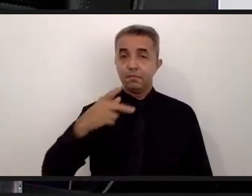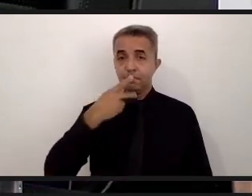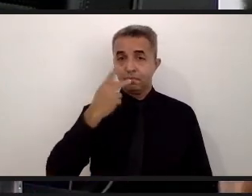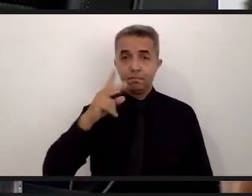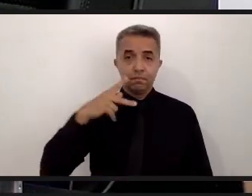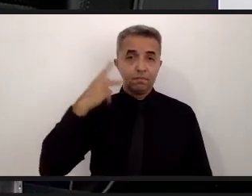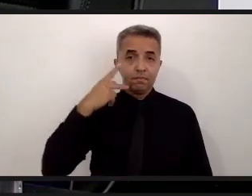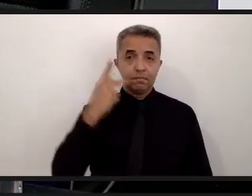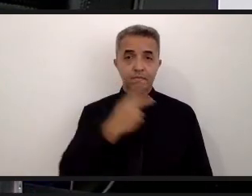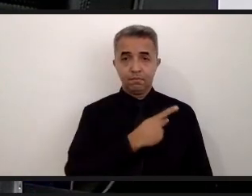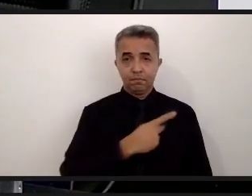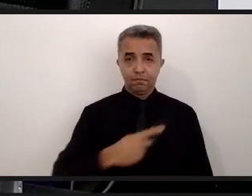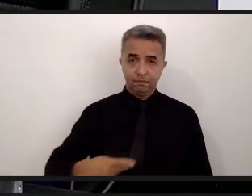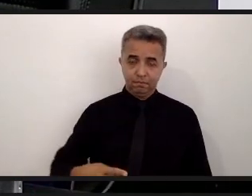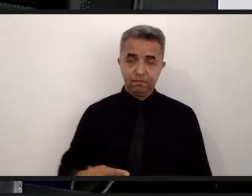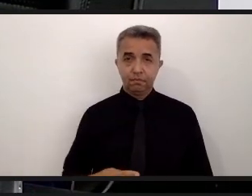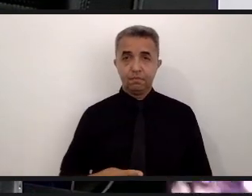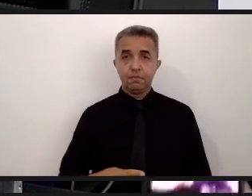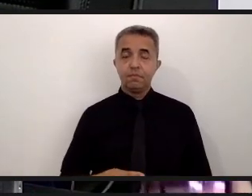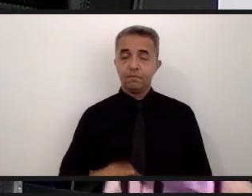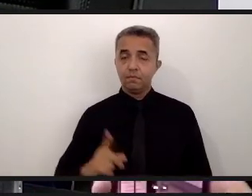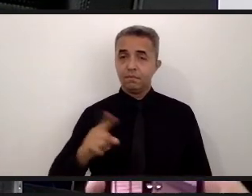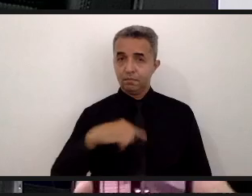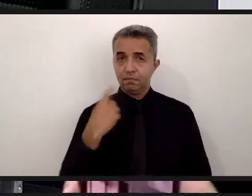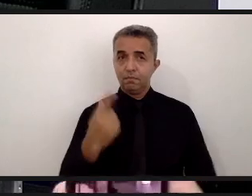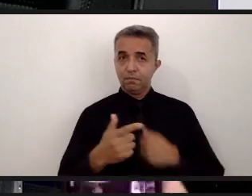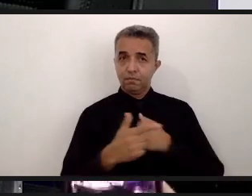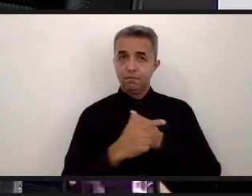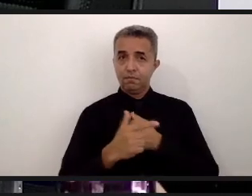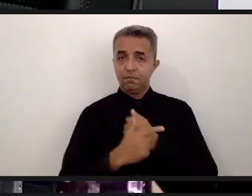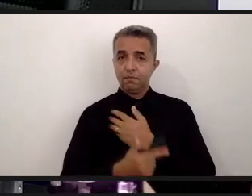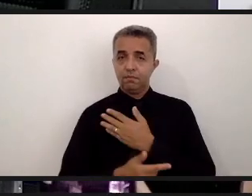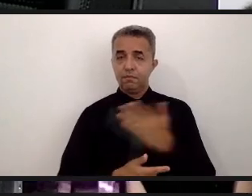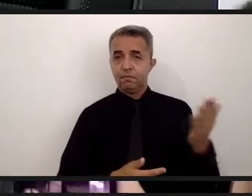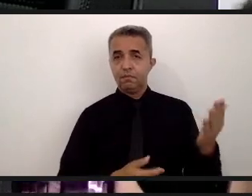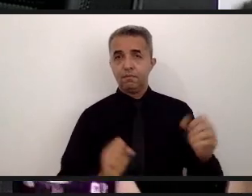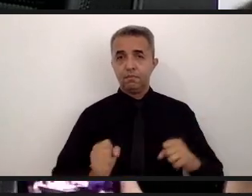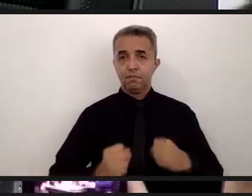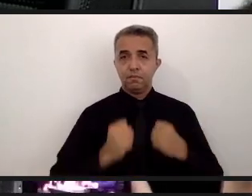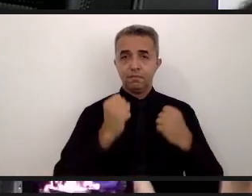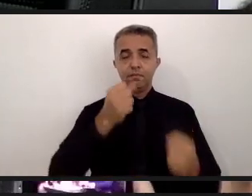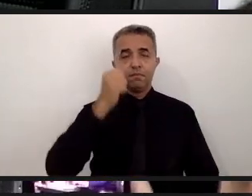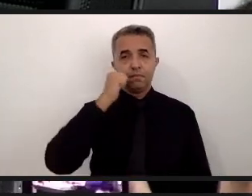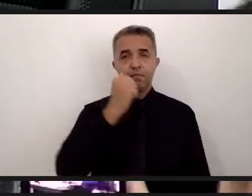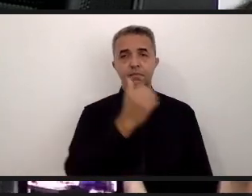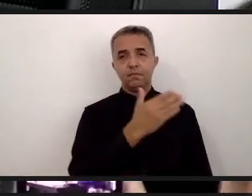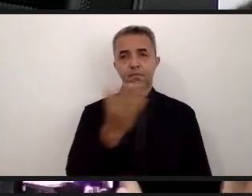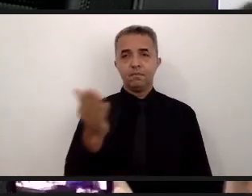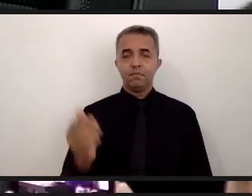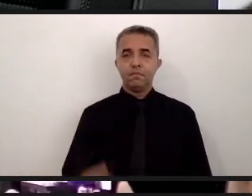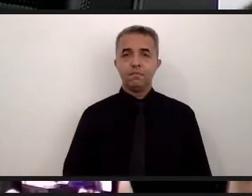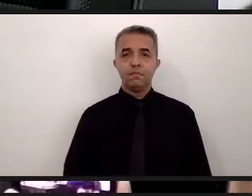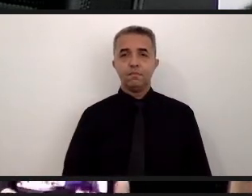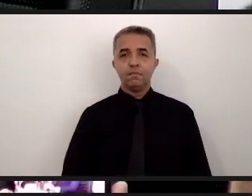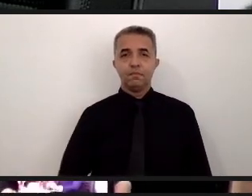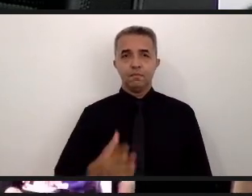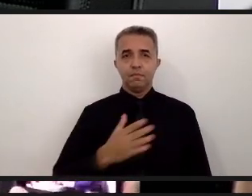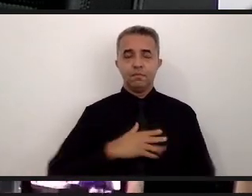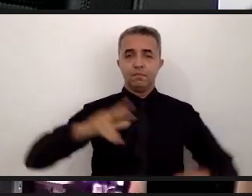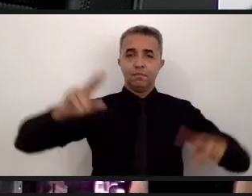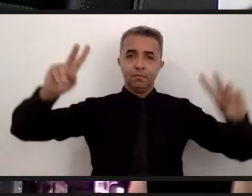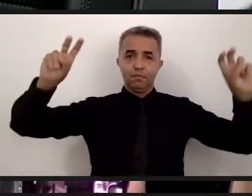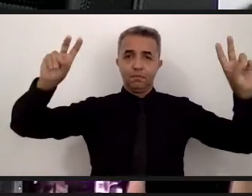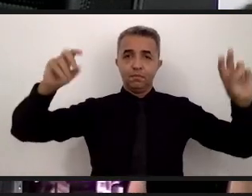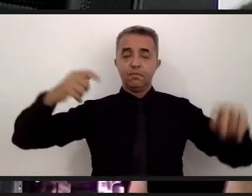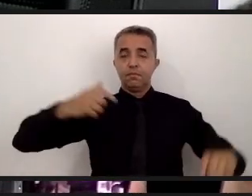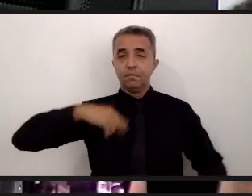é o nosso papel aqui dentro do parlamento, lutar por políticas públicas em defesa da mulher. Claro que a minha pauta de defesa, eu sou o vereador